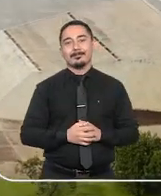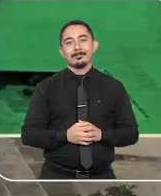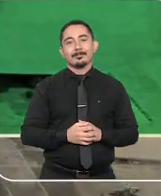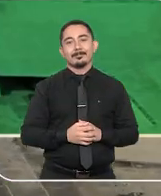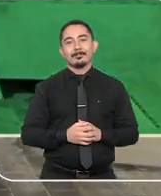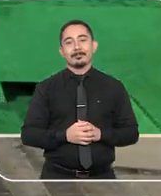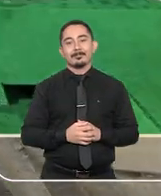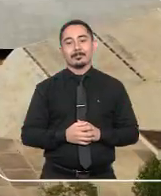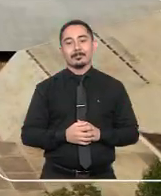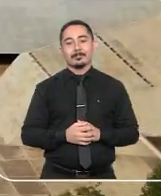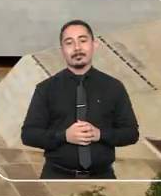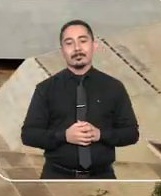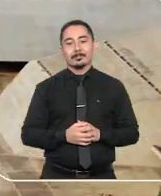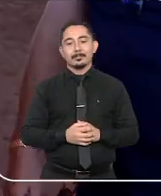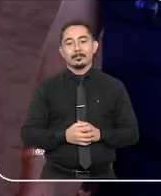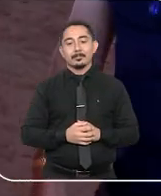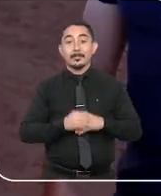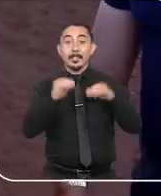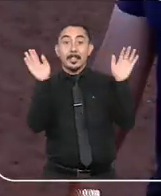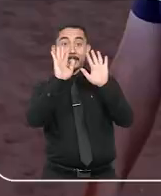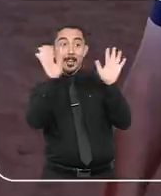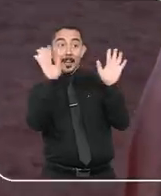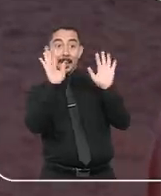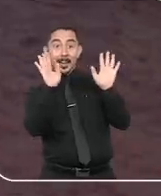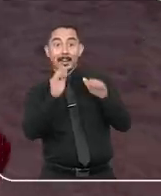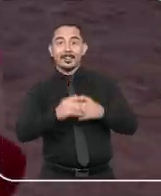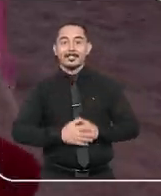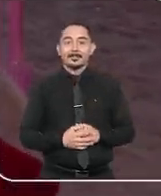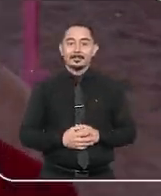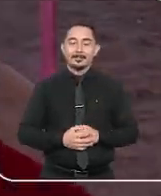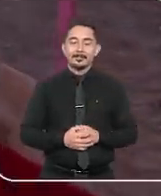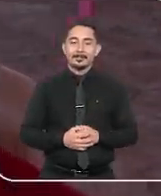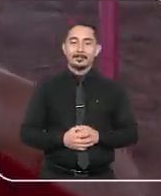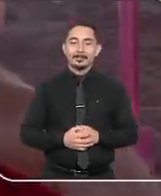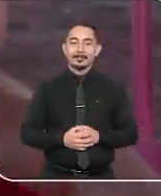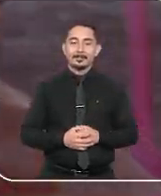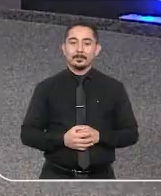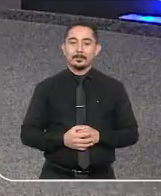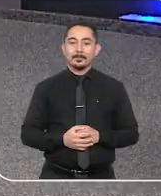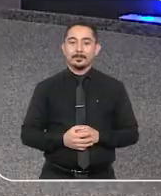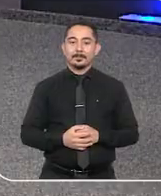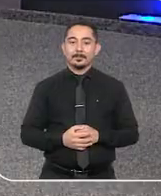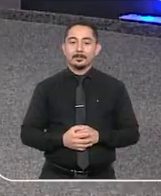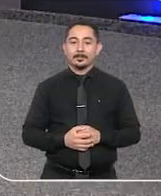deficiência. Olá. Tchau, pessoal.